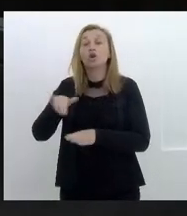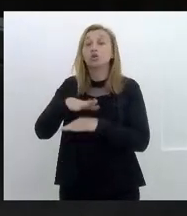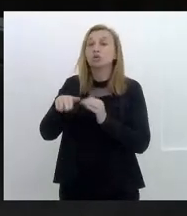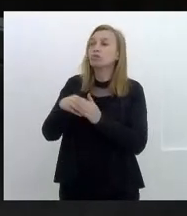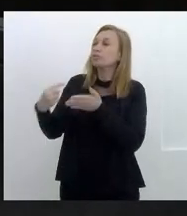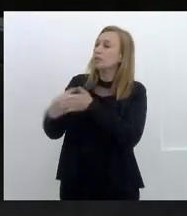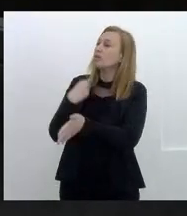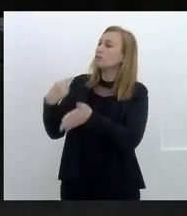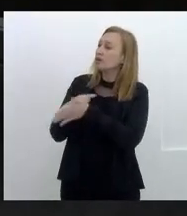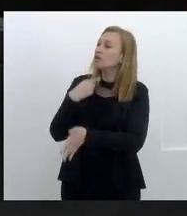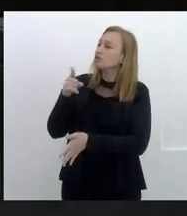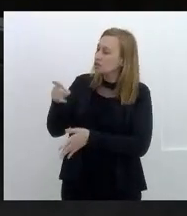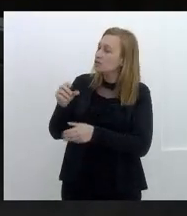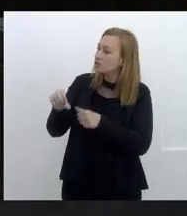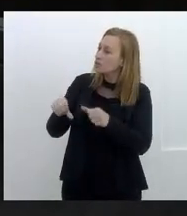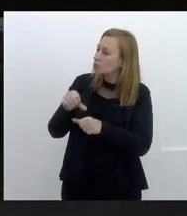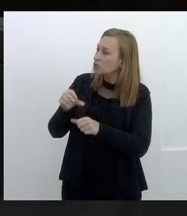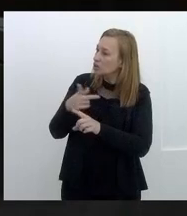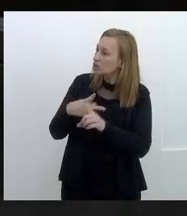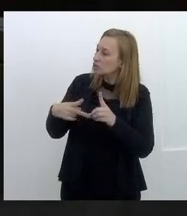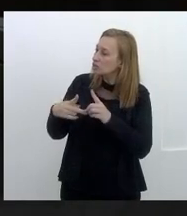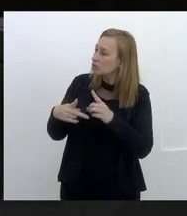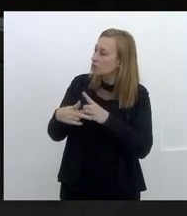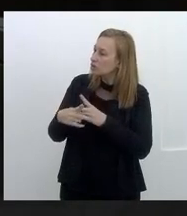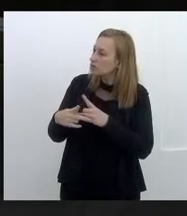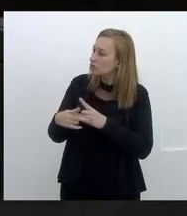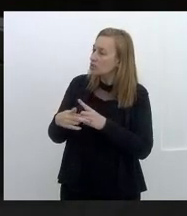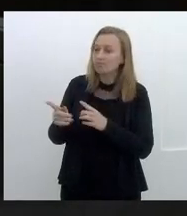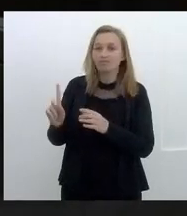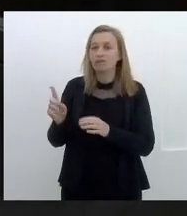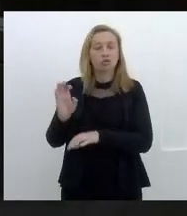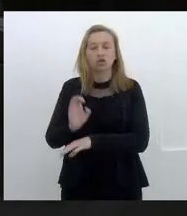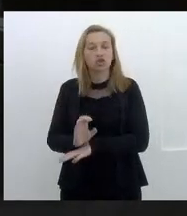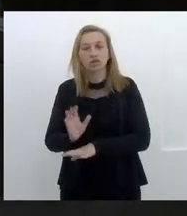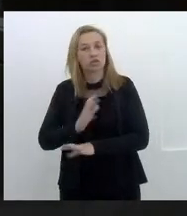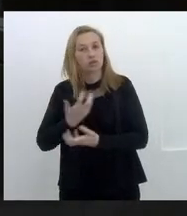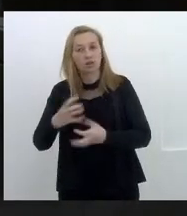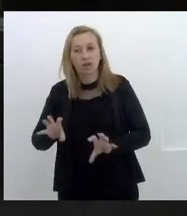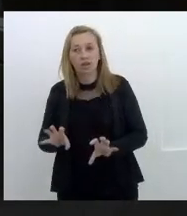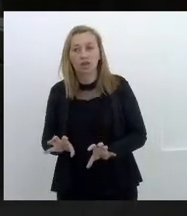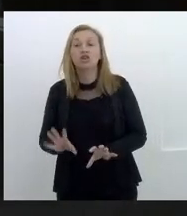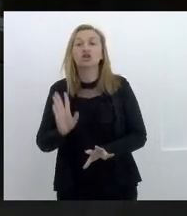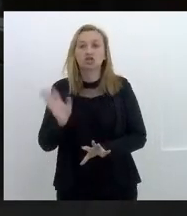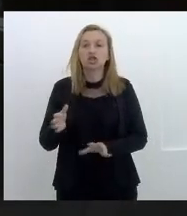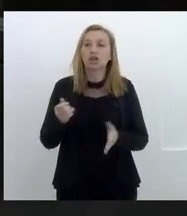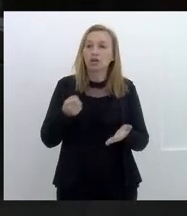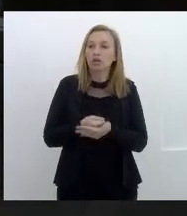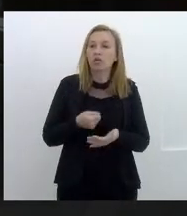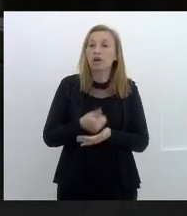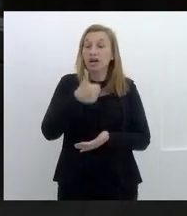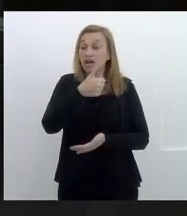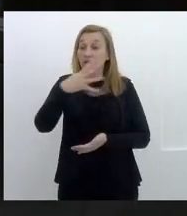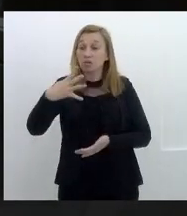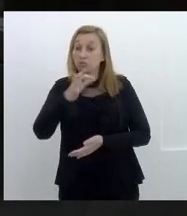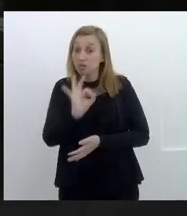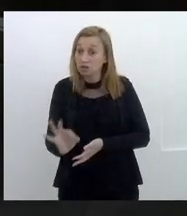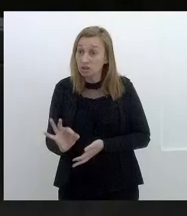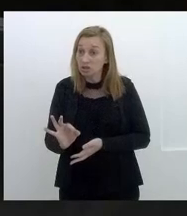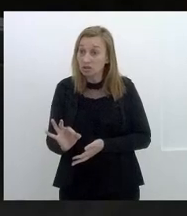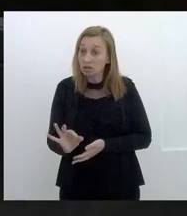perguntava e vocês vão fazer alguma alguma reforma não estado não vai fazer reforma porque já cobra 14 por cento